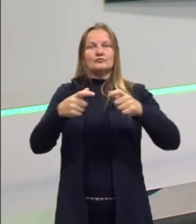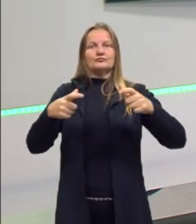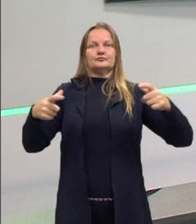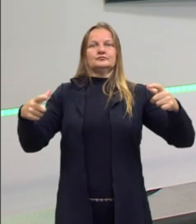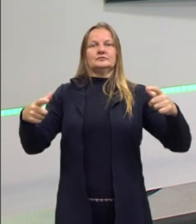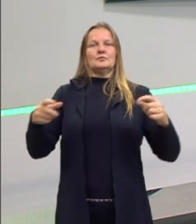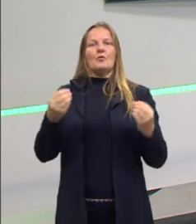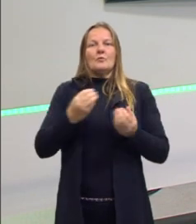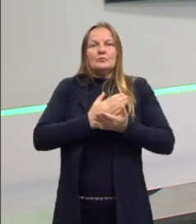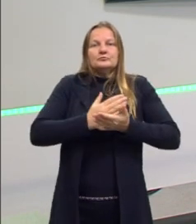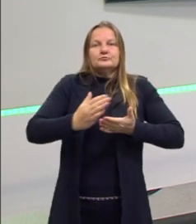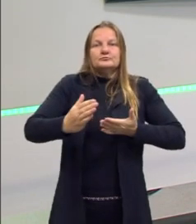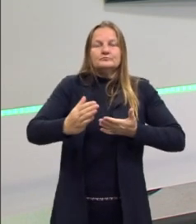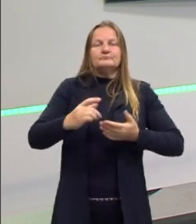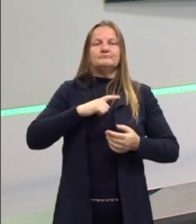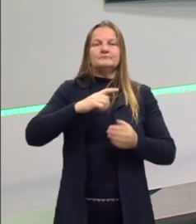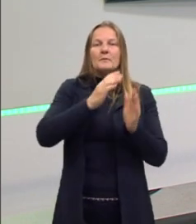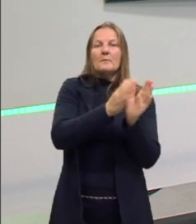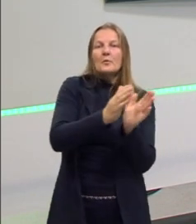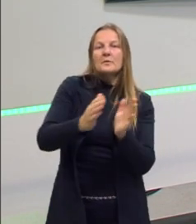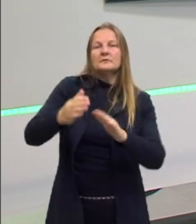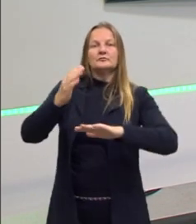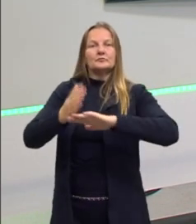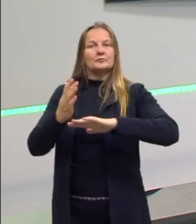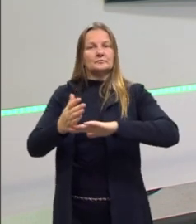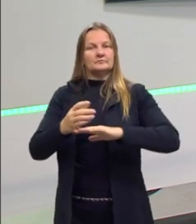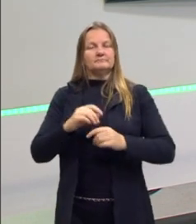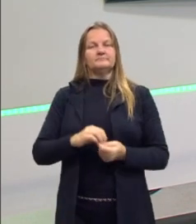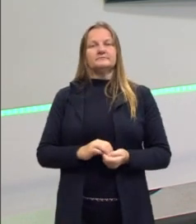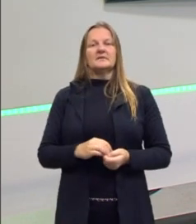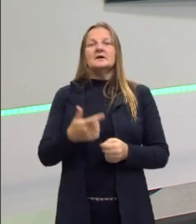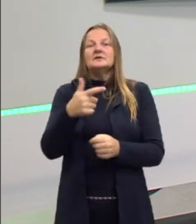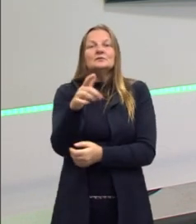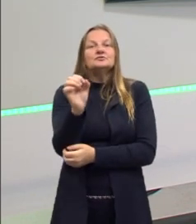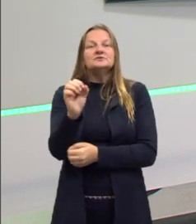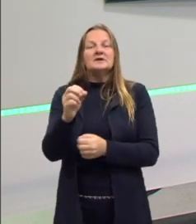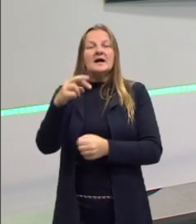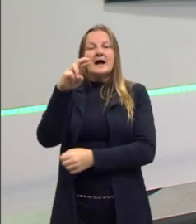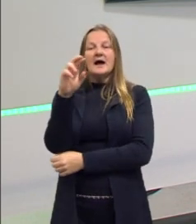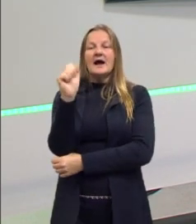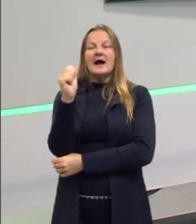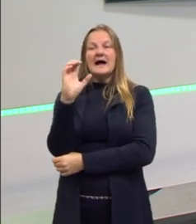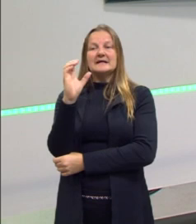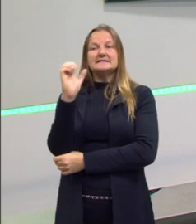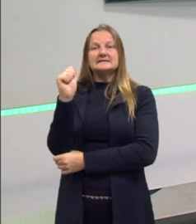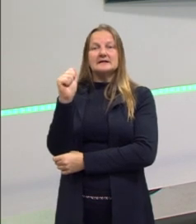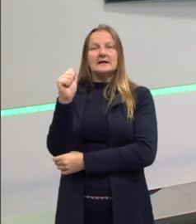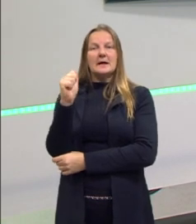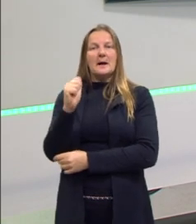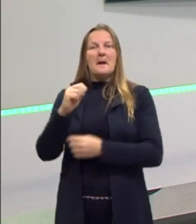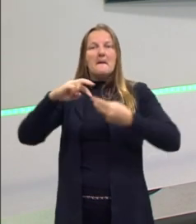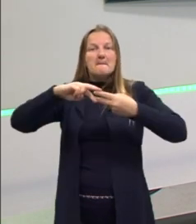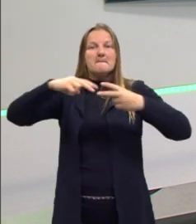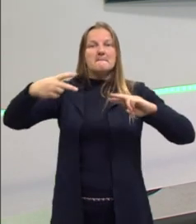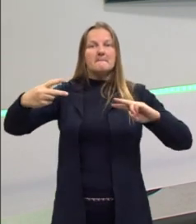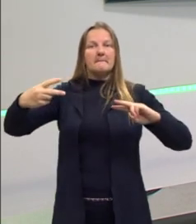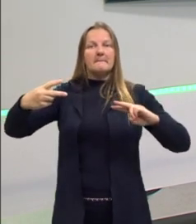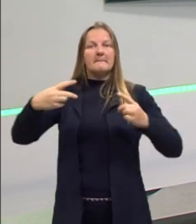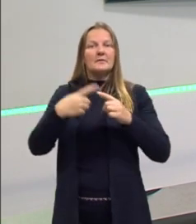formulado a partir desse período moderno e não existe raça no sentido biológico